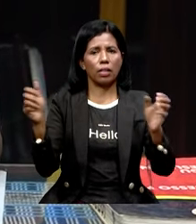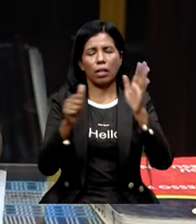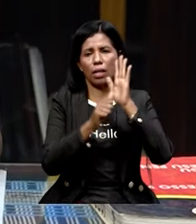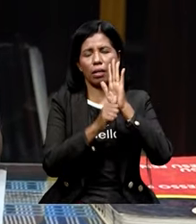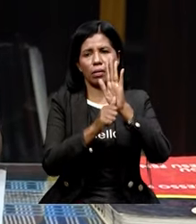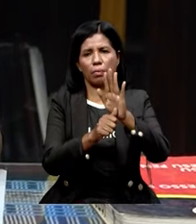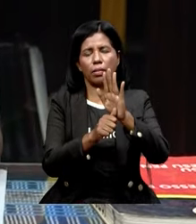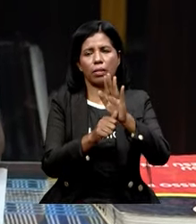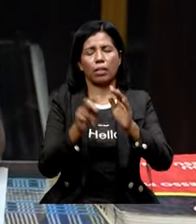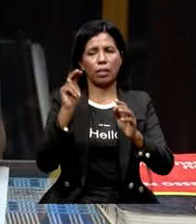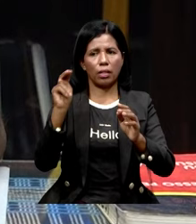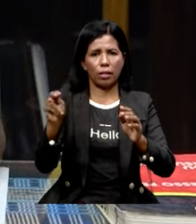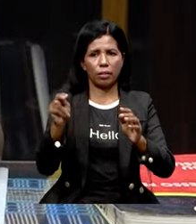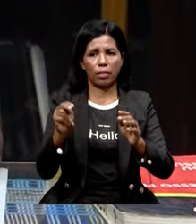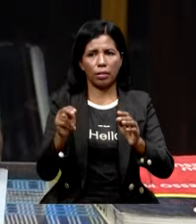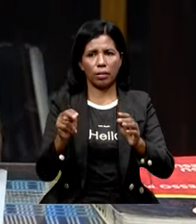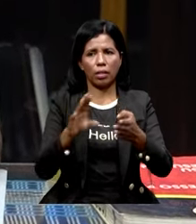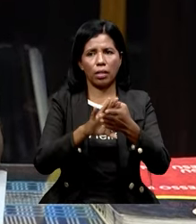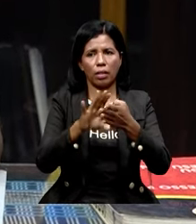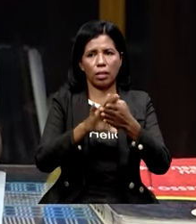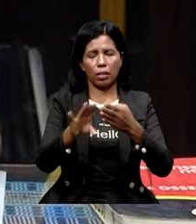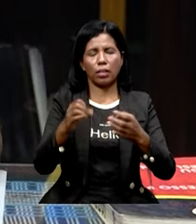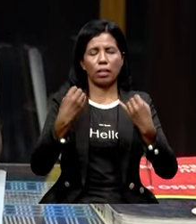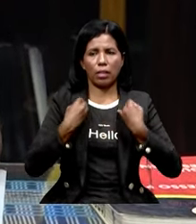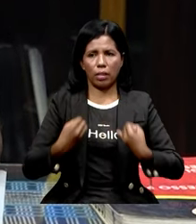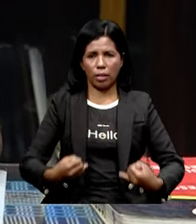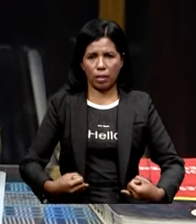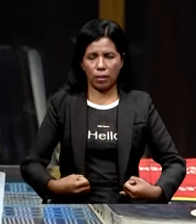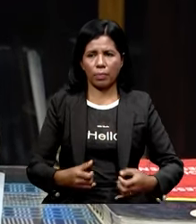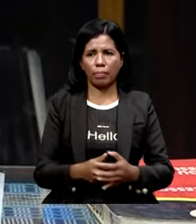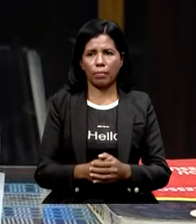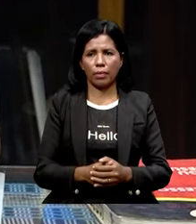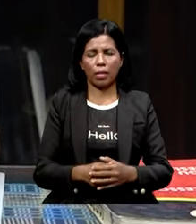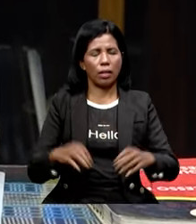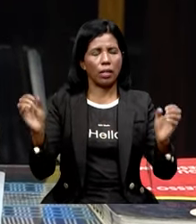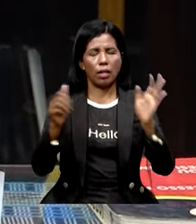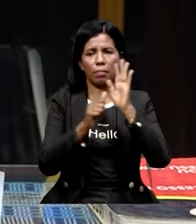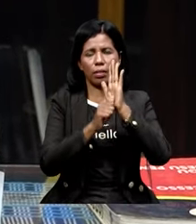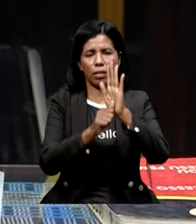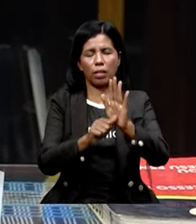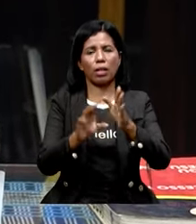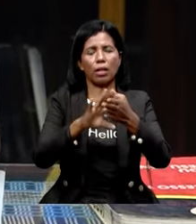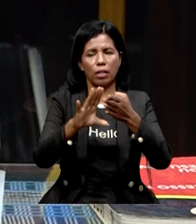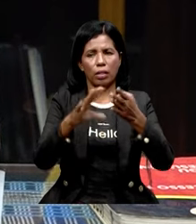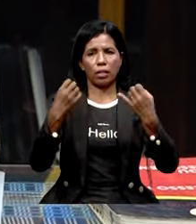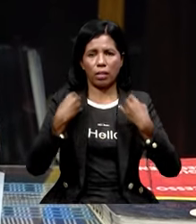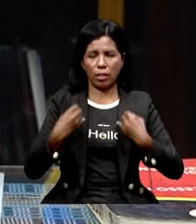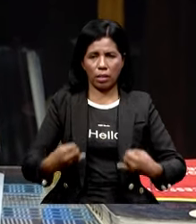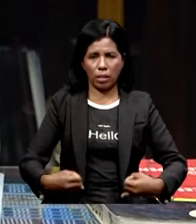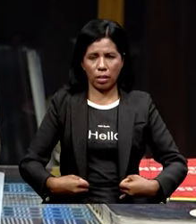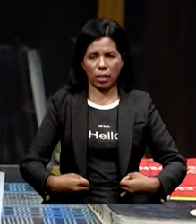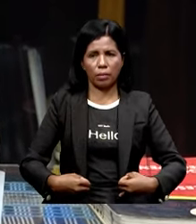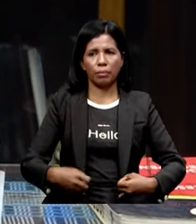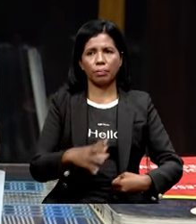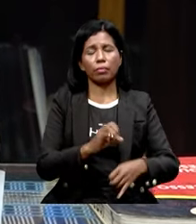apresenta minha cartão identidade. Nila apresenta cartão de identidade. Então, e tempo ne